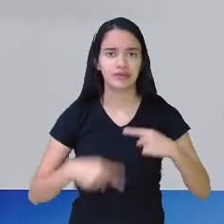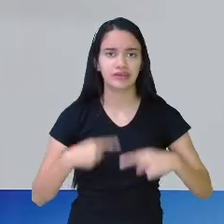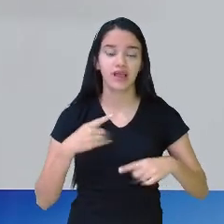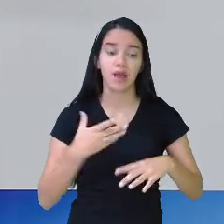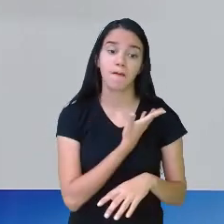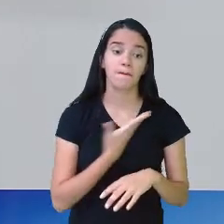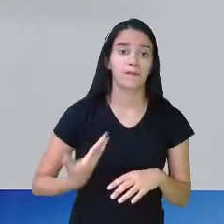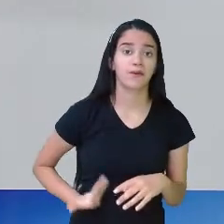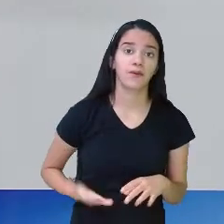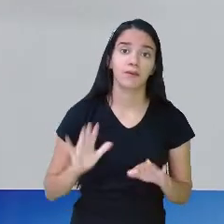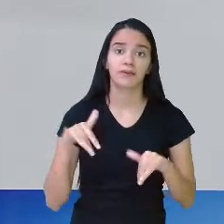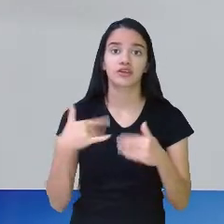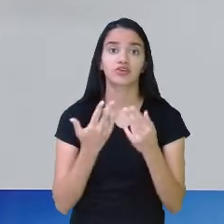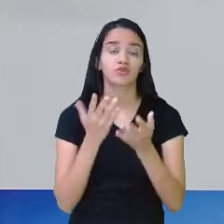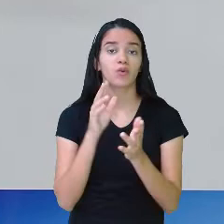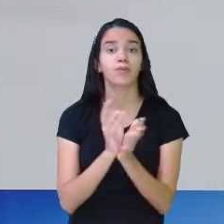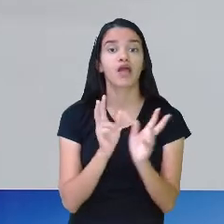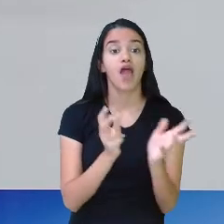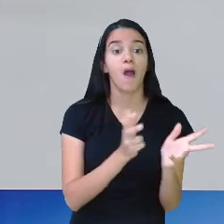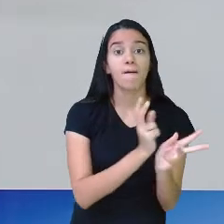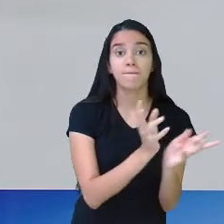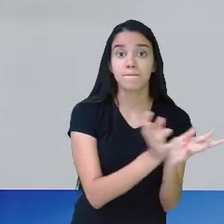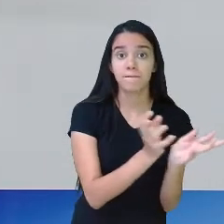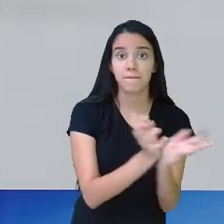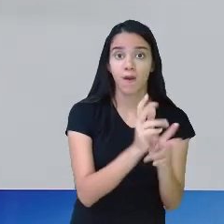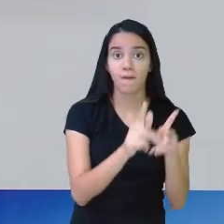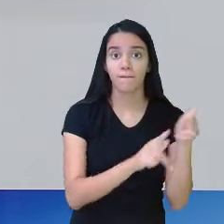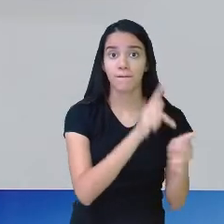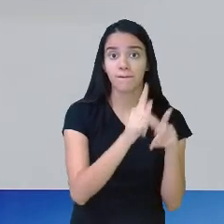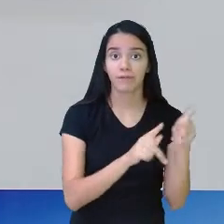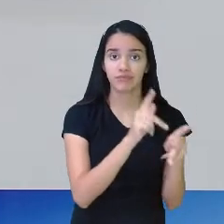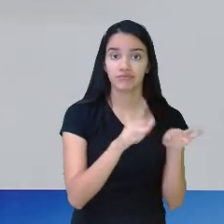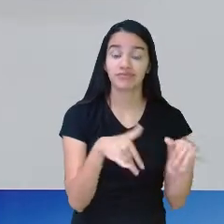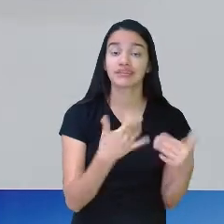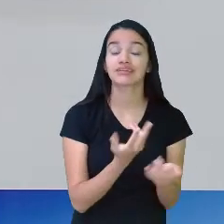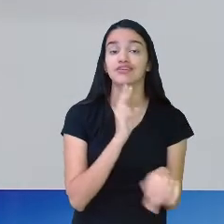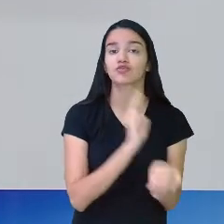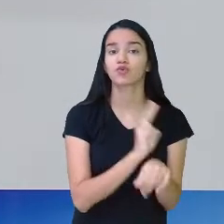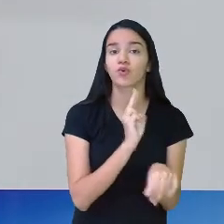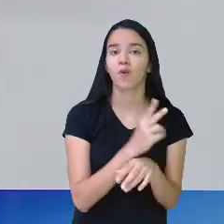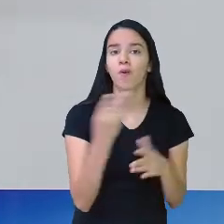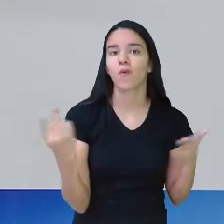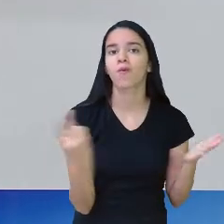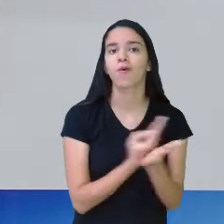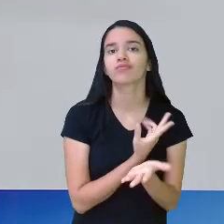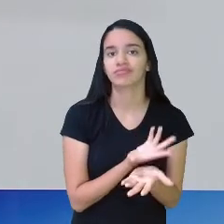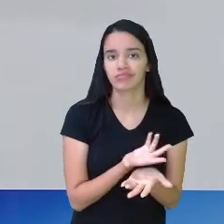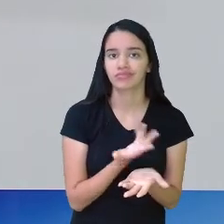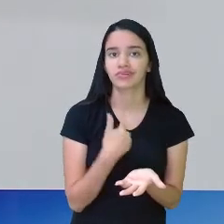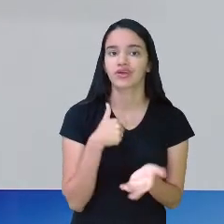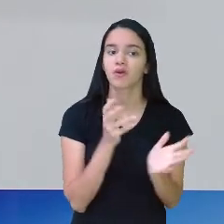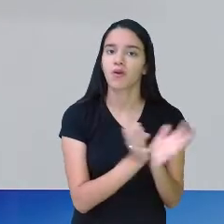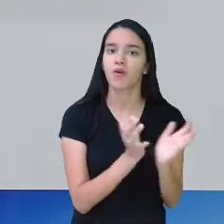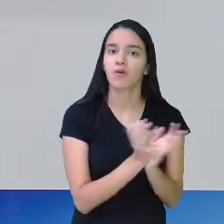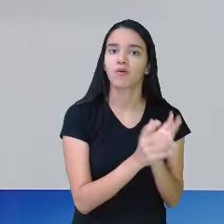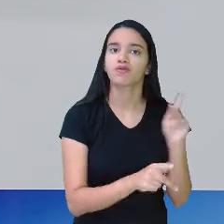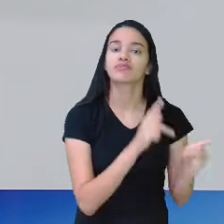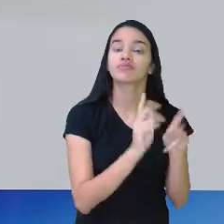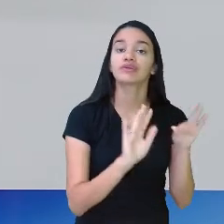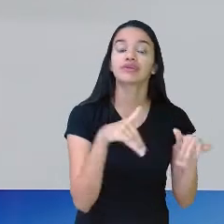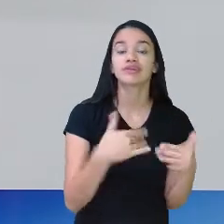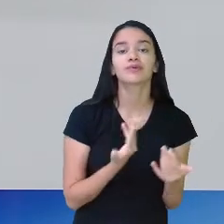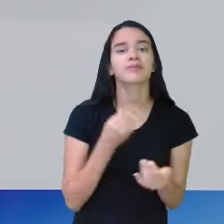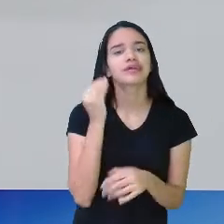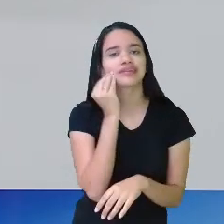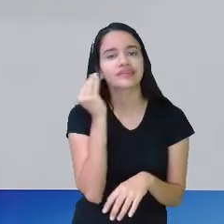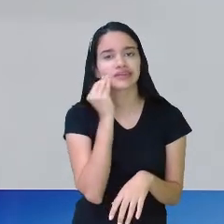públicas voltadas para esses povos, porque a gente está tentando, gente, reparar um erro que foi com essa população. Então, para a gente